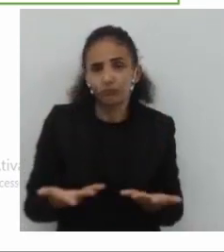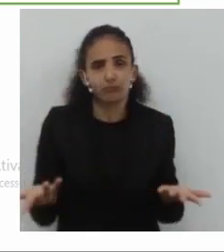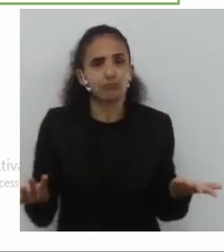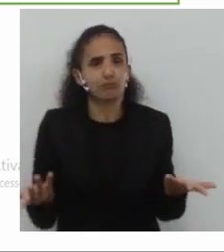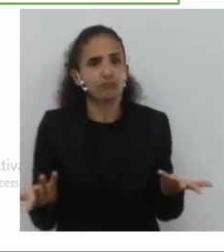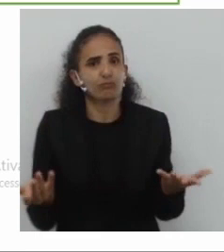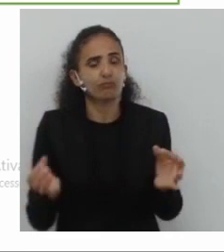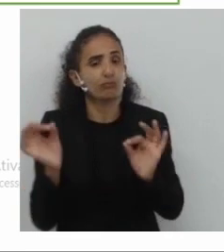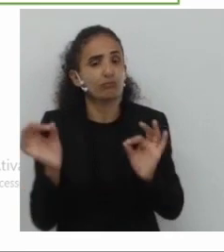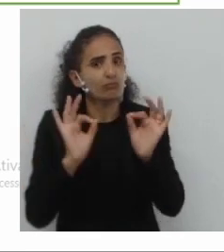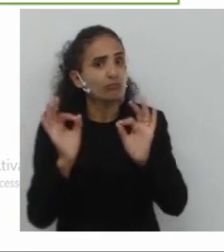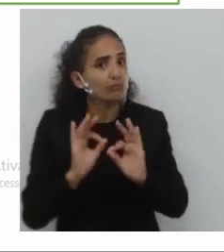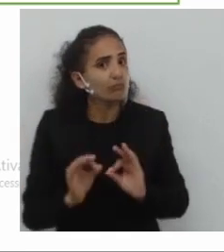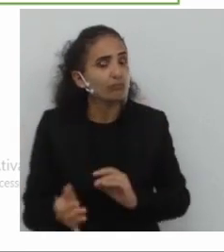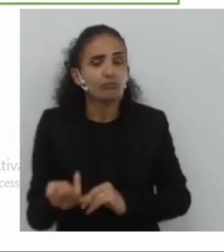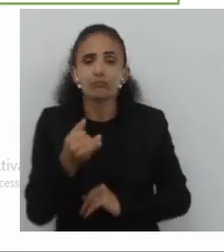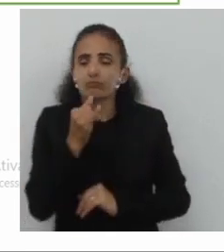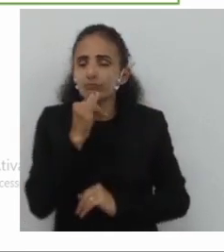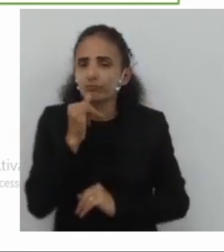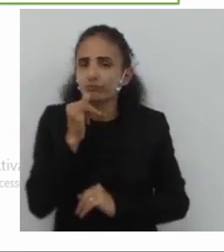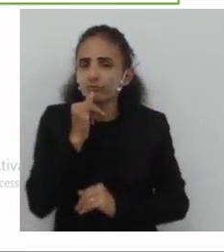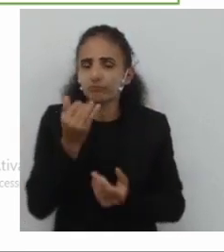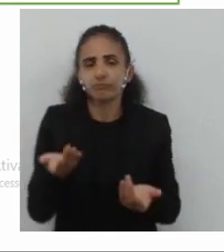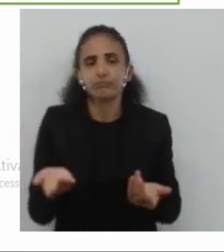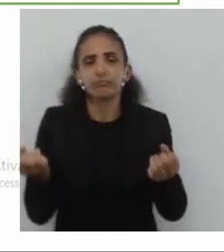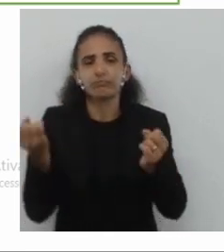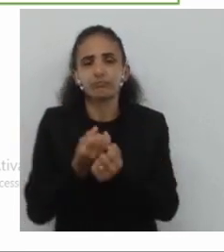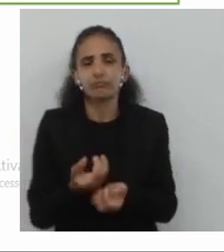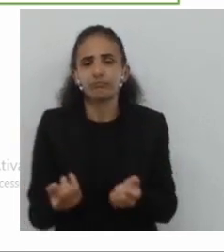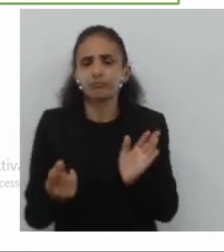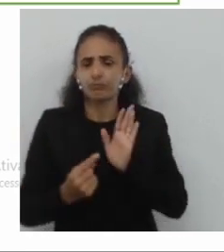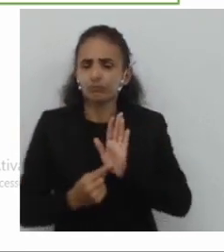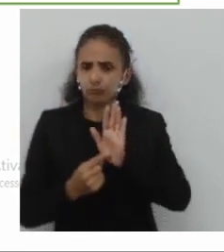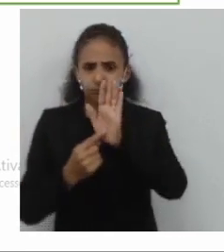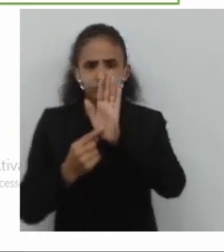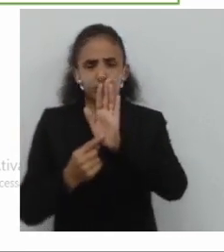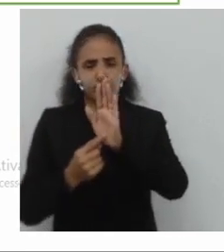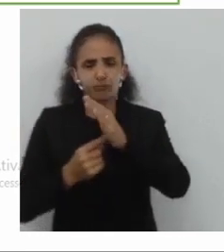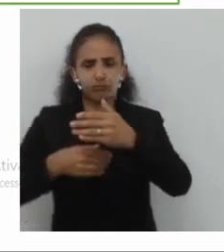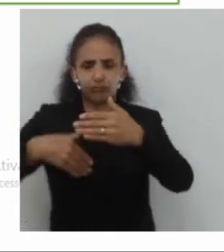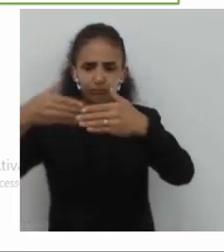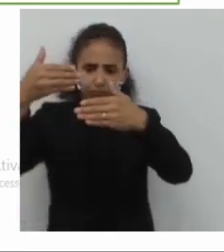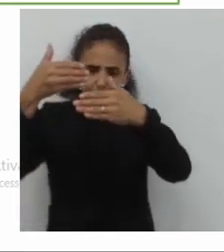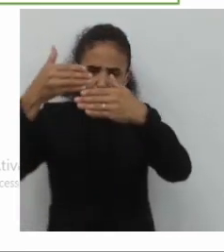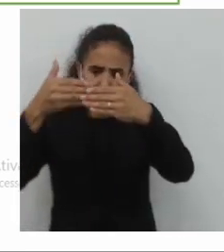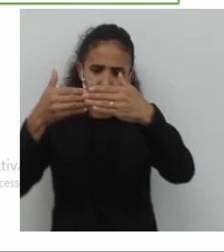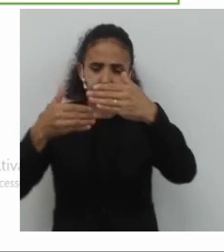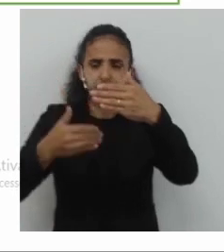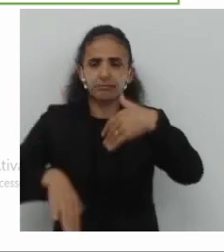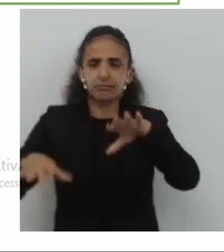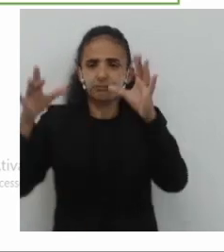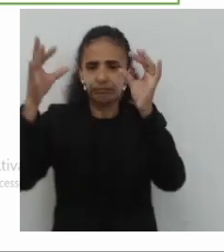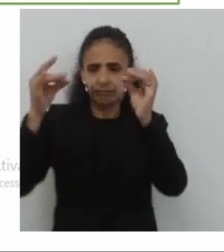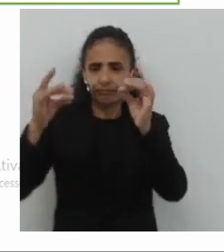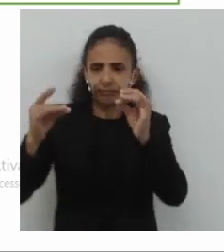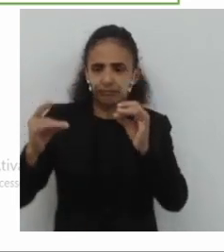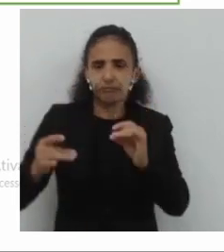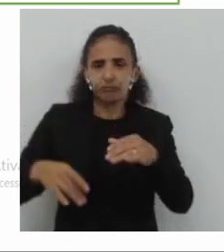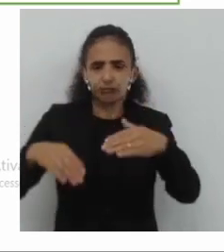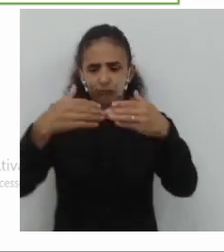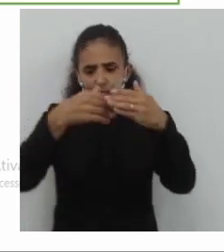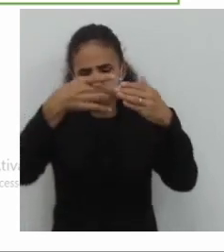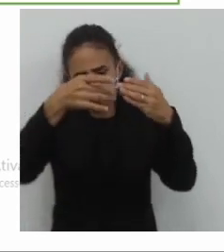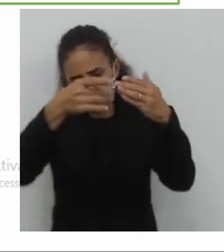O citar é exemplificar, fazer referência a algo. Discorrer é falar o que se